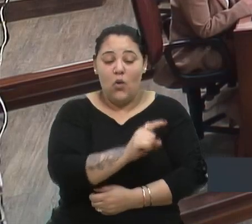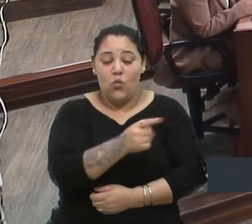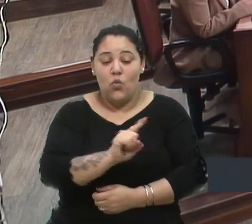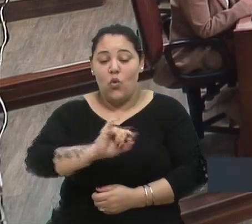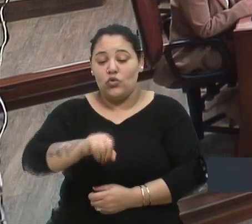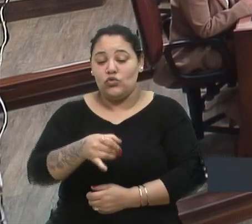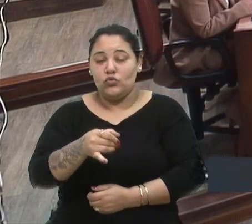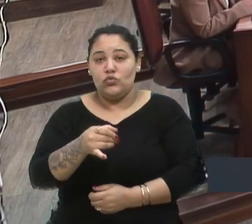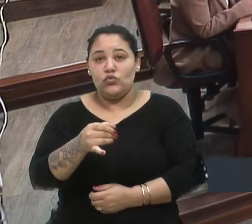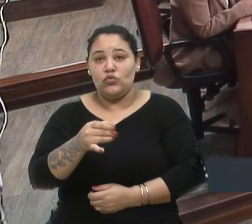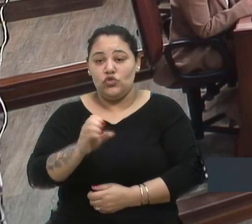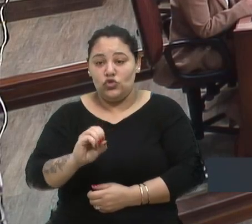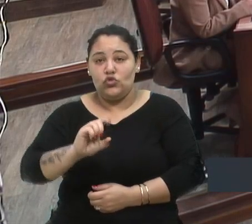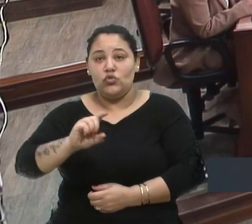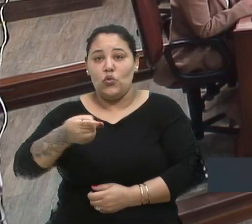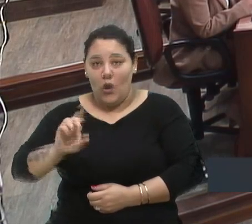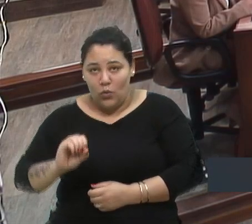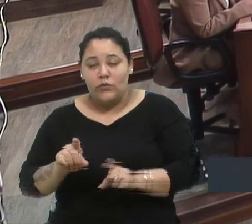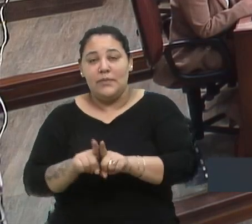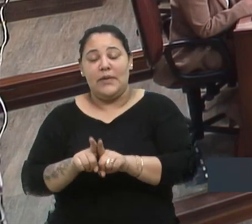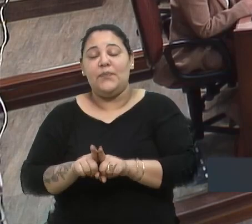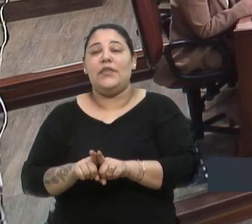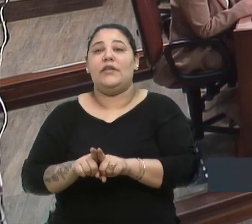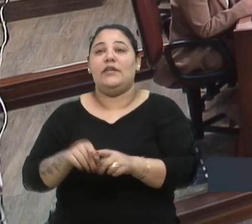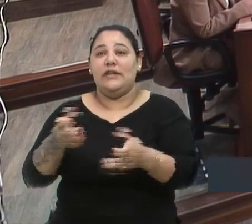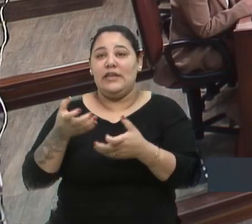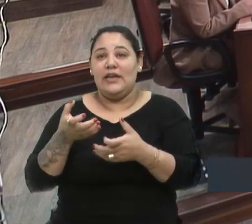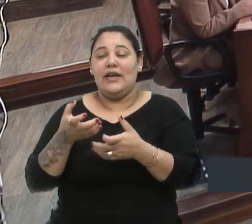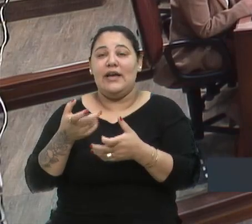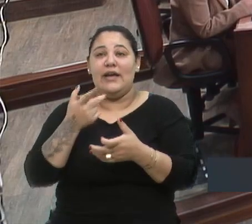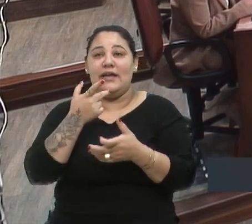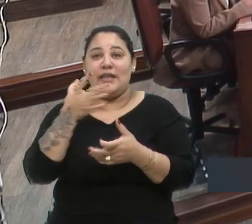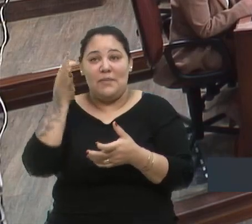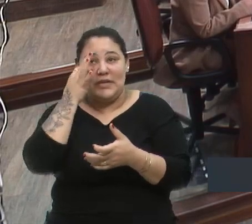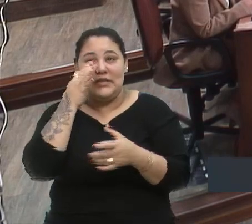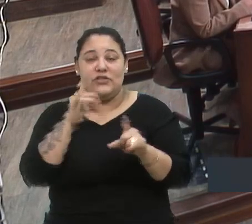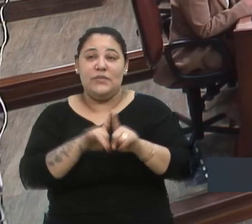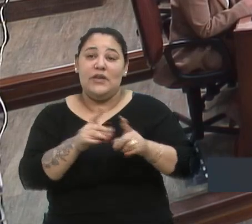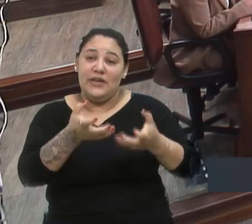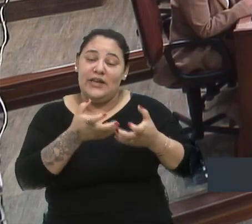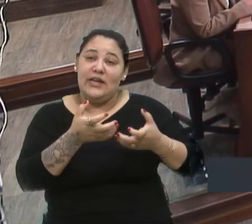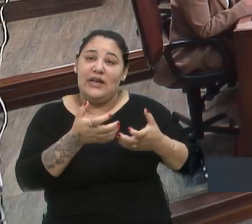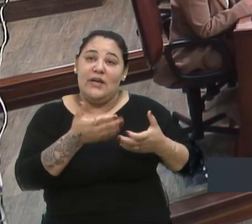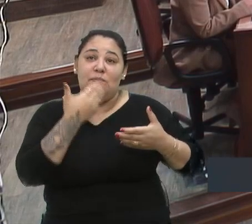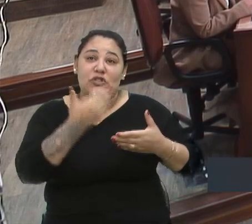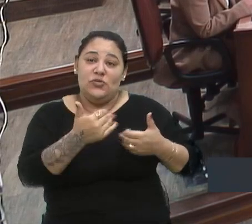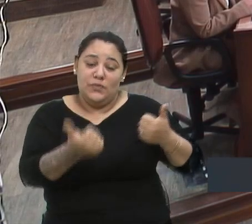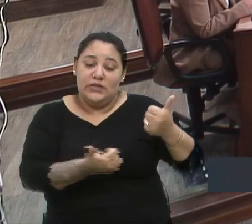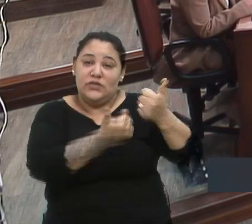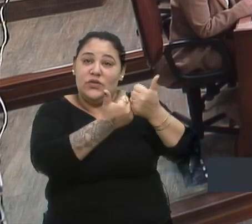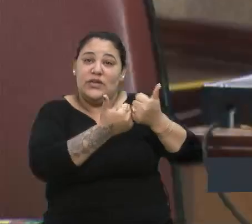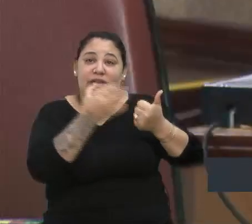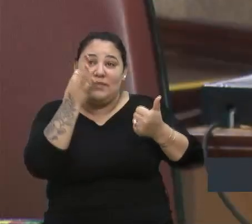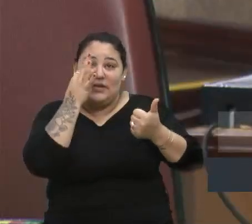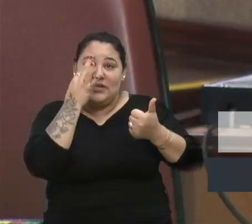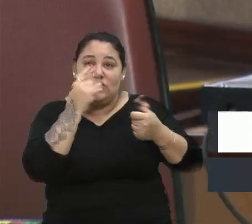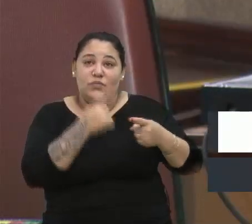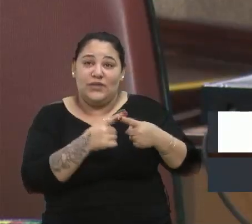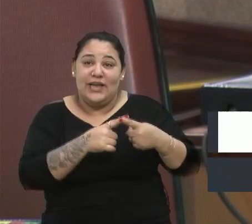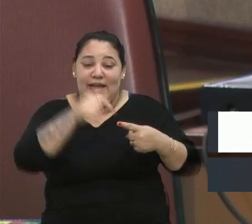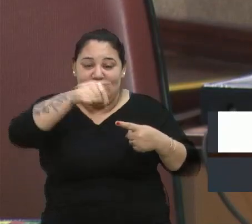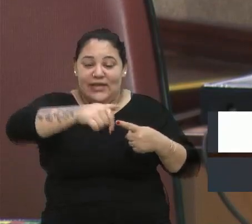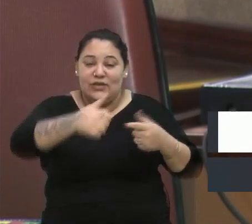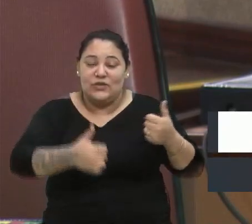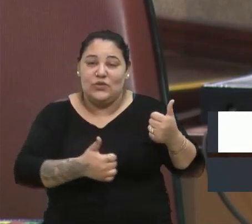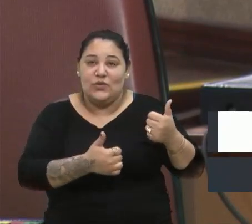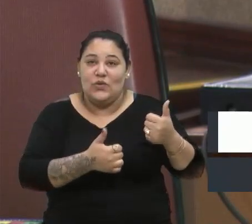Panassolo, né. Eu gostaria também de estar presente ali, até pedir para a assessoria estar presente lá, porque aqui no nosso bairro, né, aqui vai